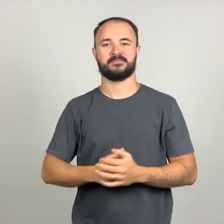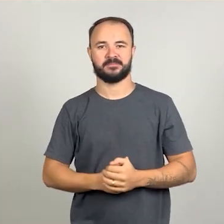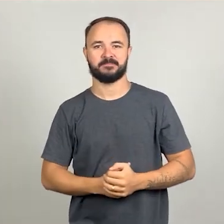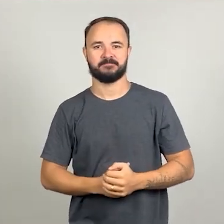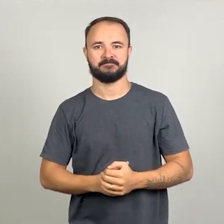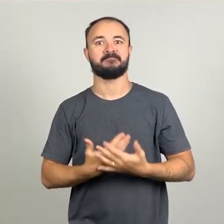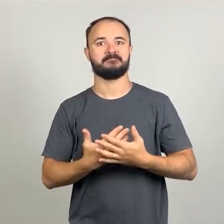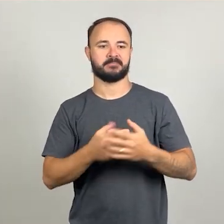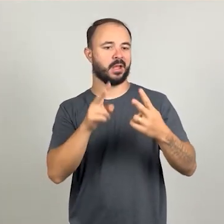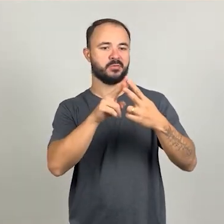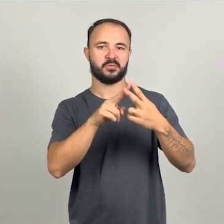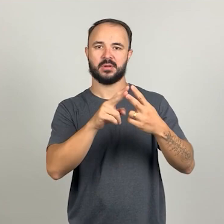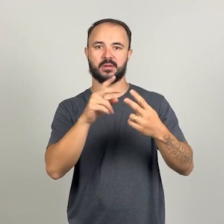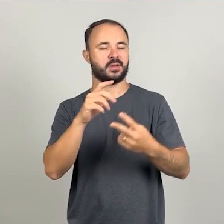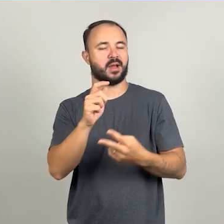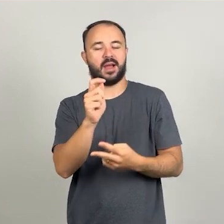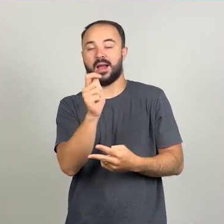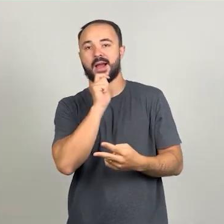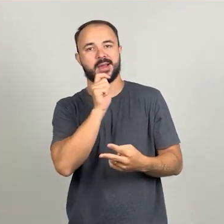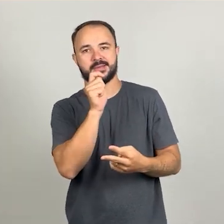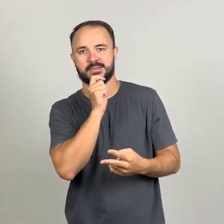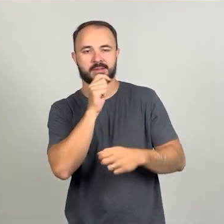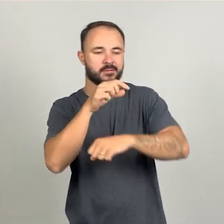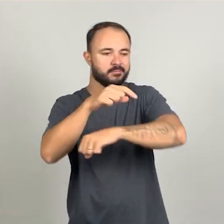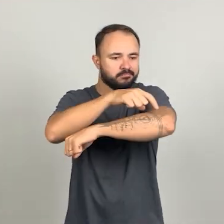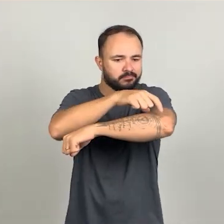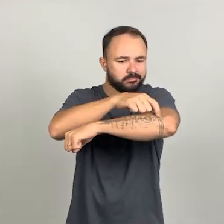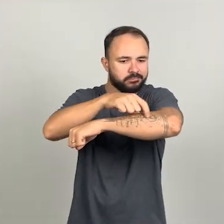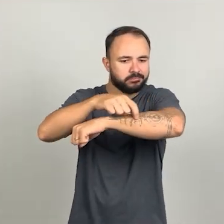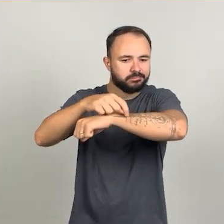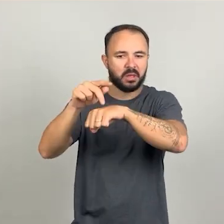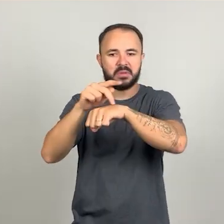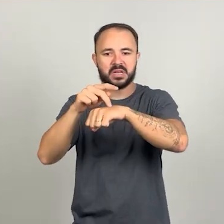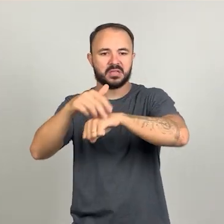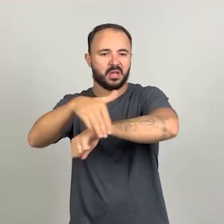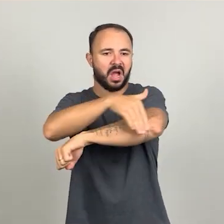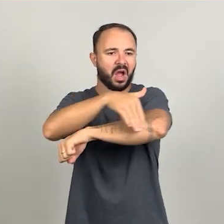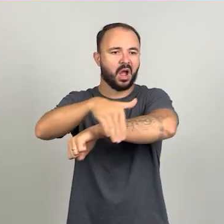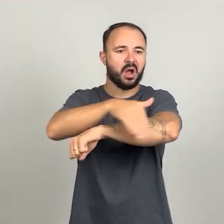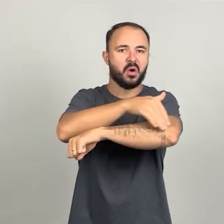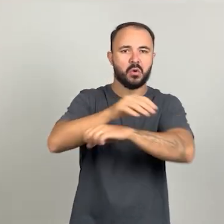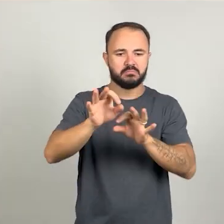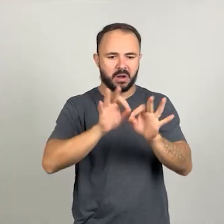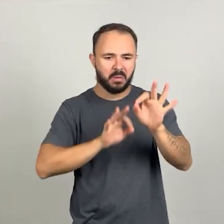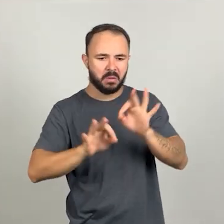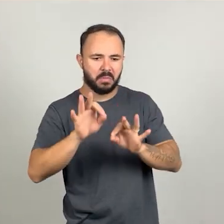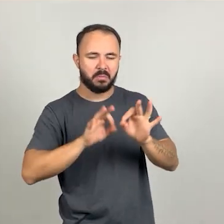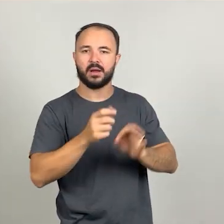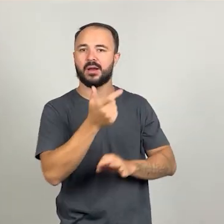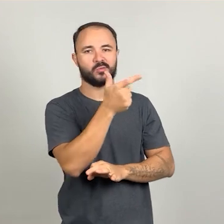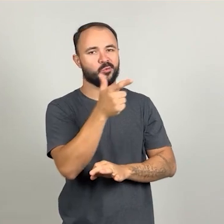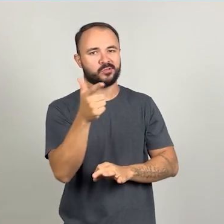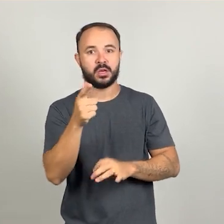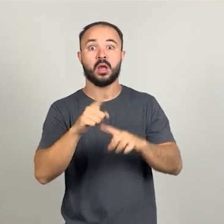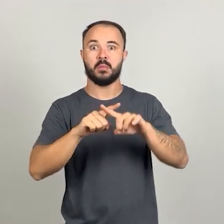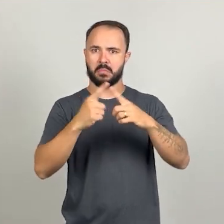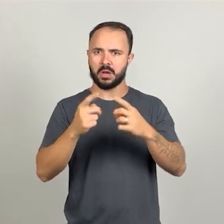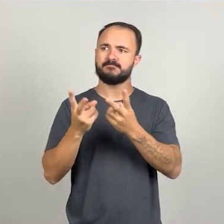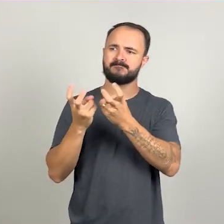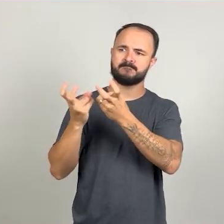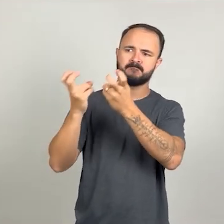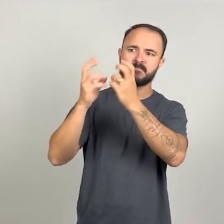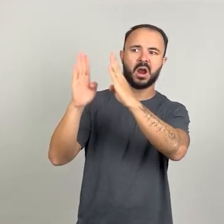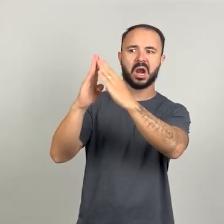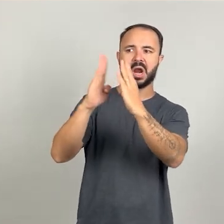que até então não tinha infraestrutura nenhuma. Mas já existiam muitas casas, olha só, você vê que